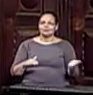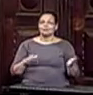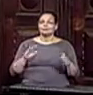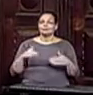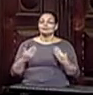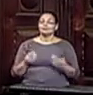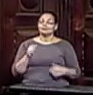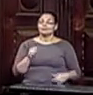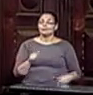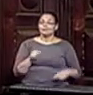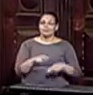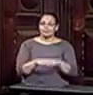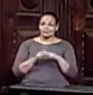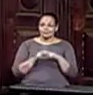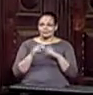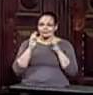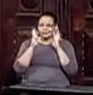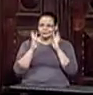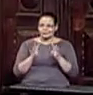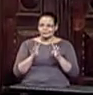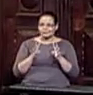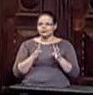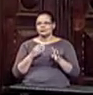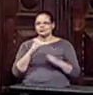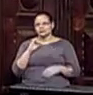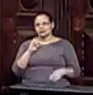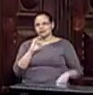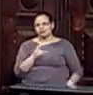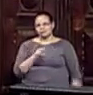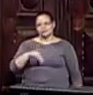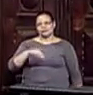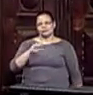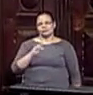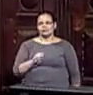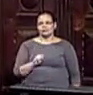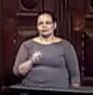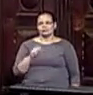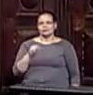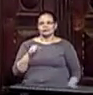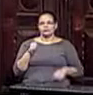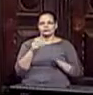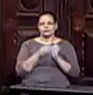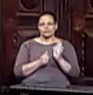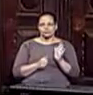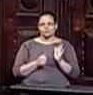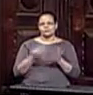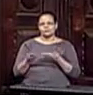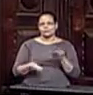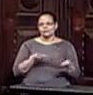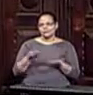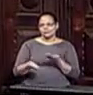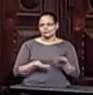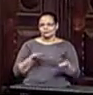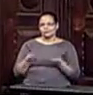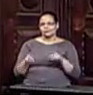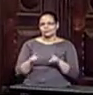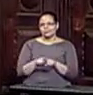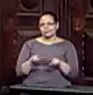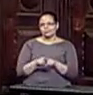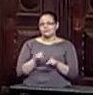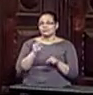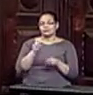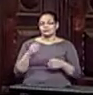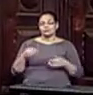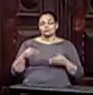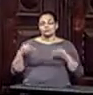quando você, com isso, direciona o ICMS para isso, você tira o atendimento também da área